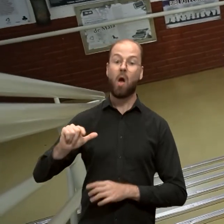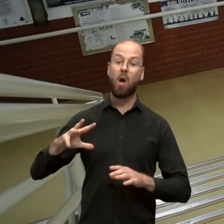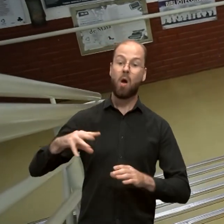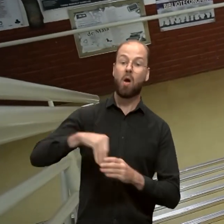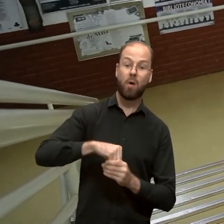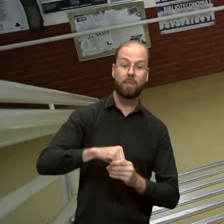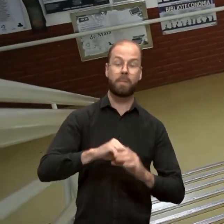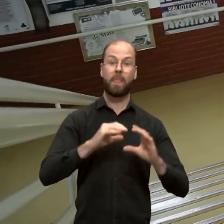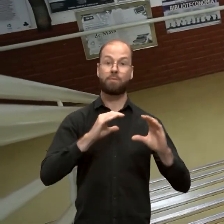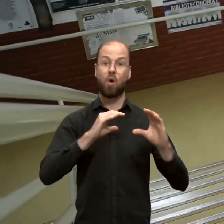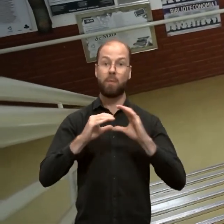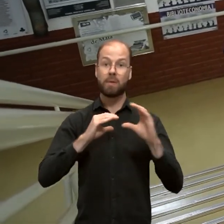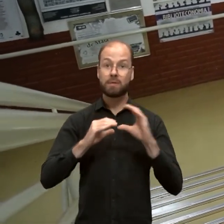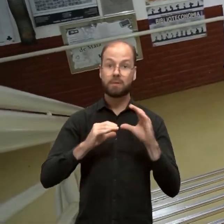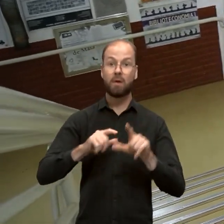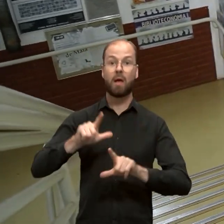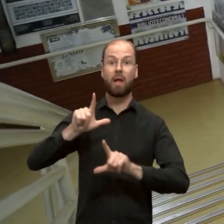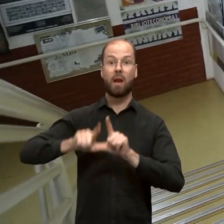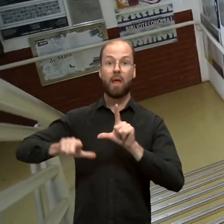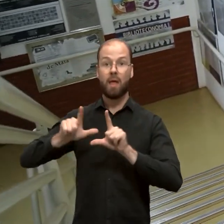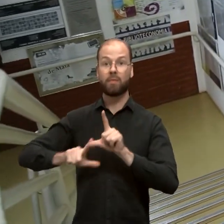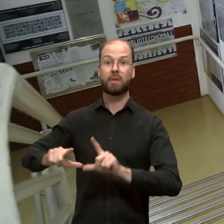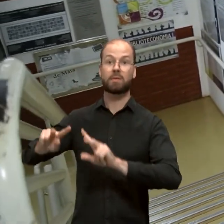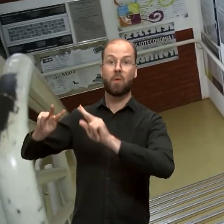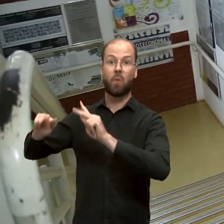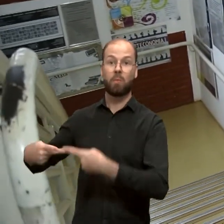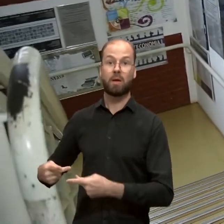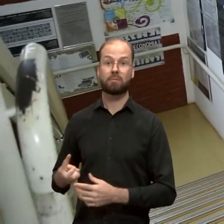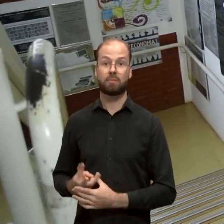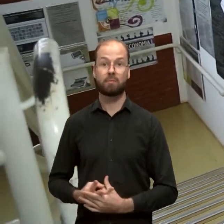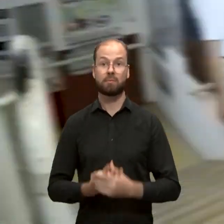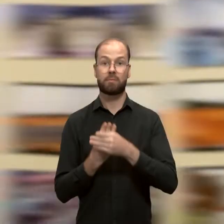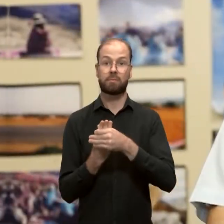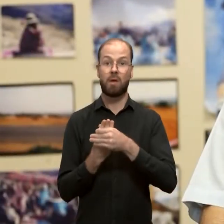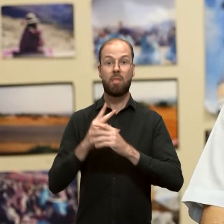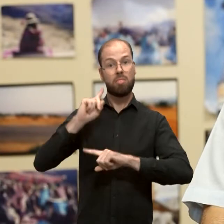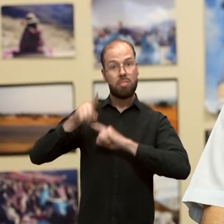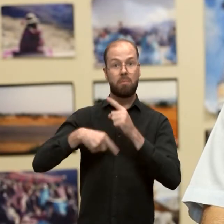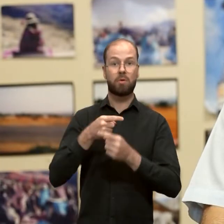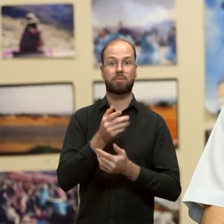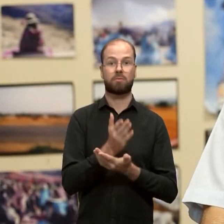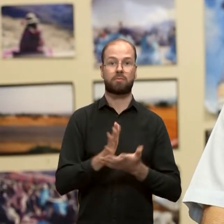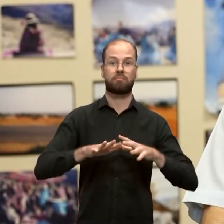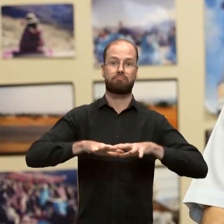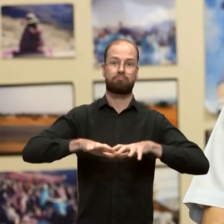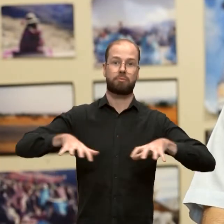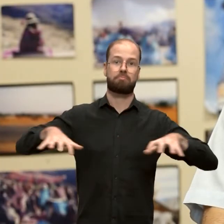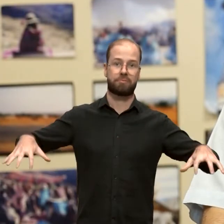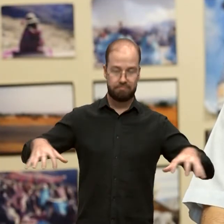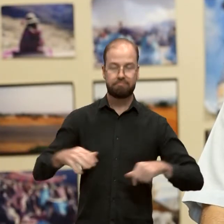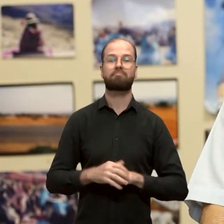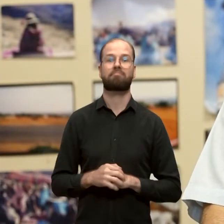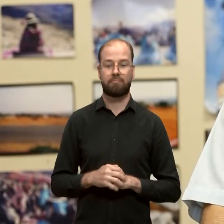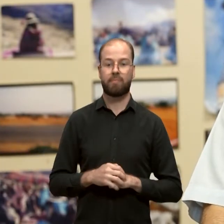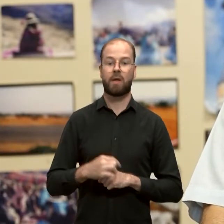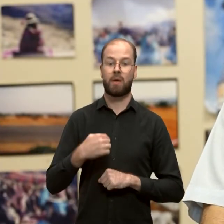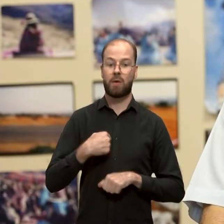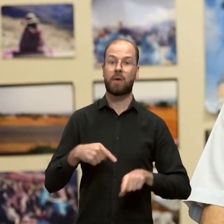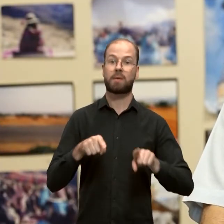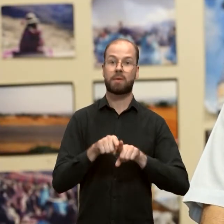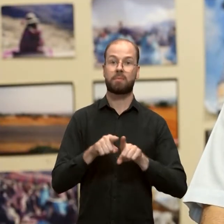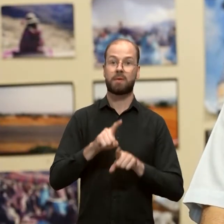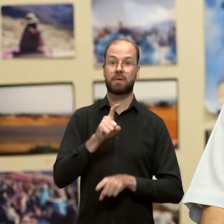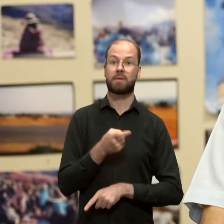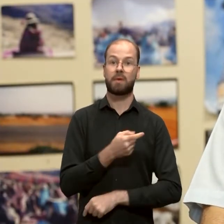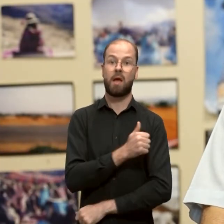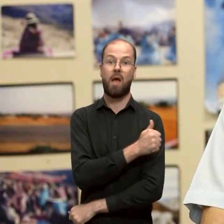comunicação, letras e humanas, né, que depois se dividiram. Vamos dizer assim, fui também aluno